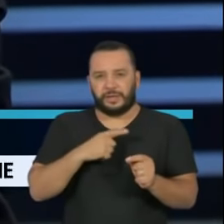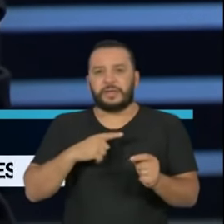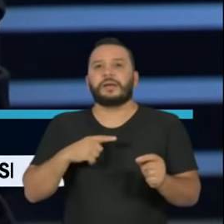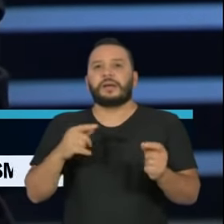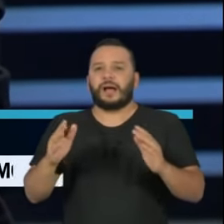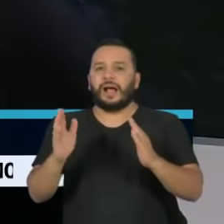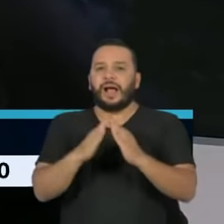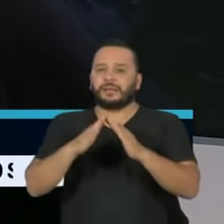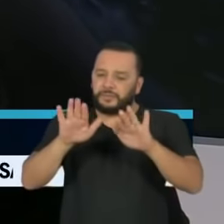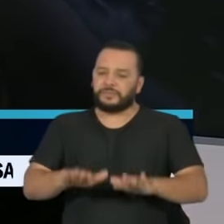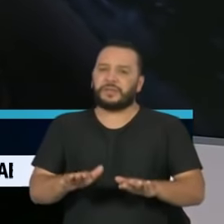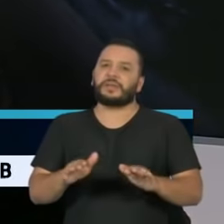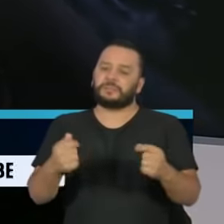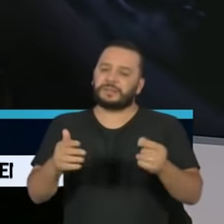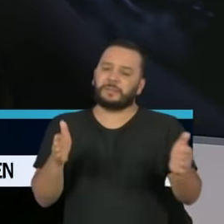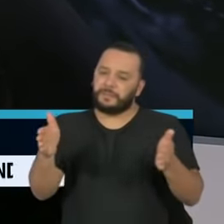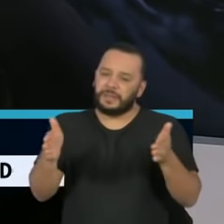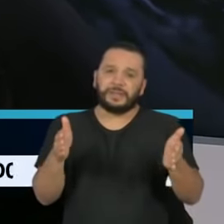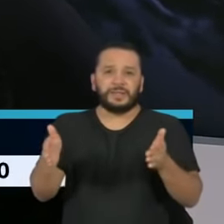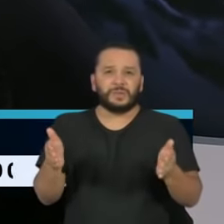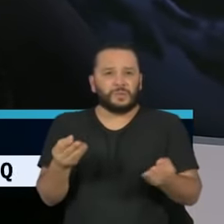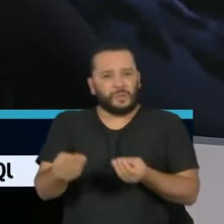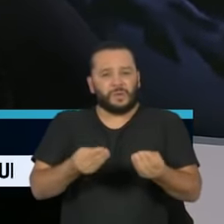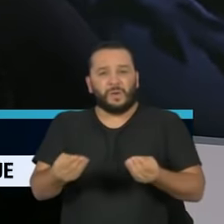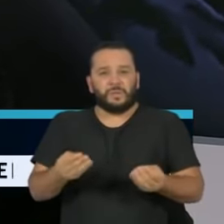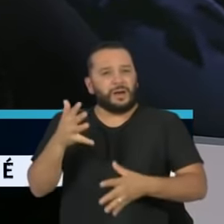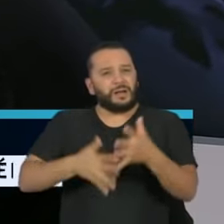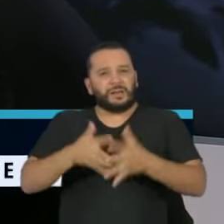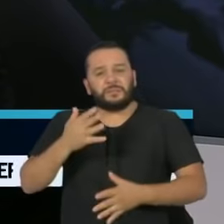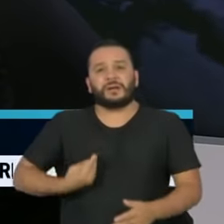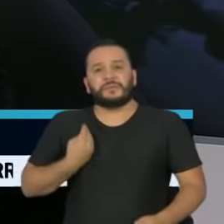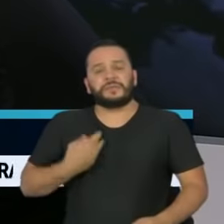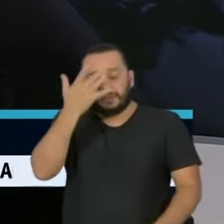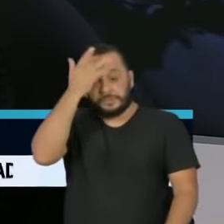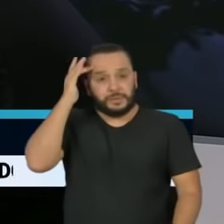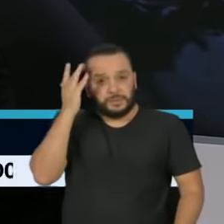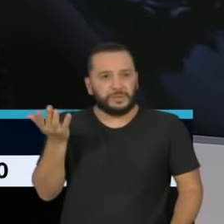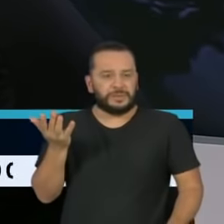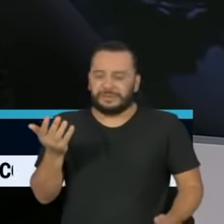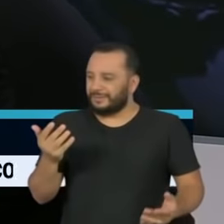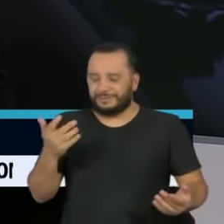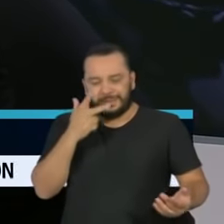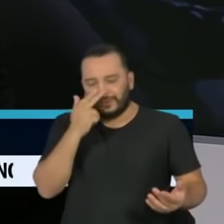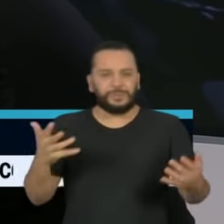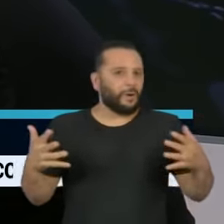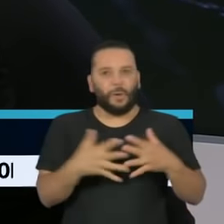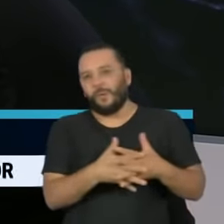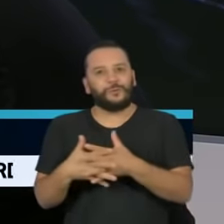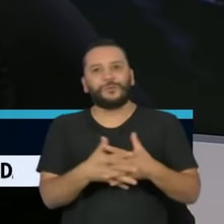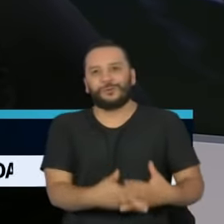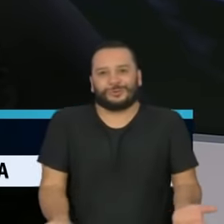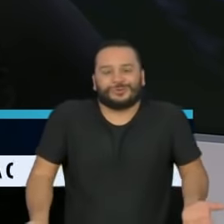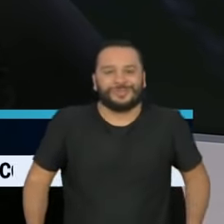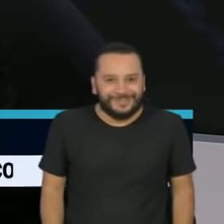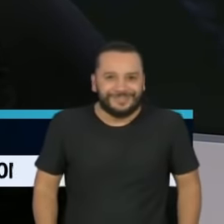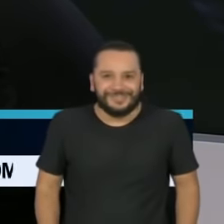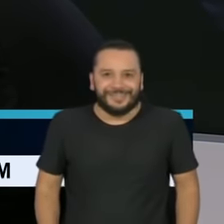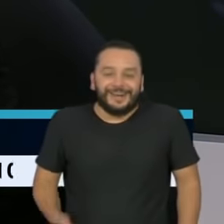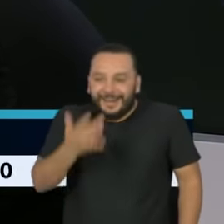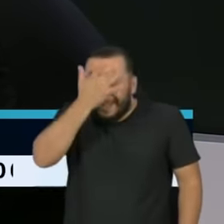uma quarentena sem fim é praticamente uma parede na frente da vida das pessoas. Eu acho que está tudo muito confuso e que as pessoas, nesse momento, elas